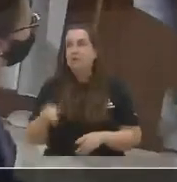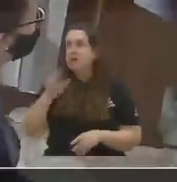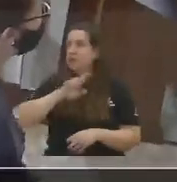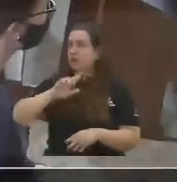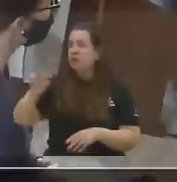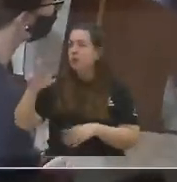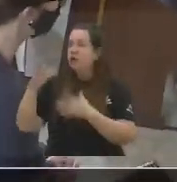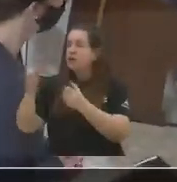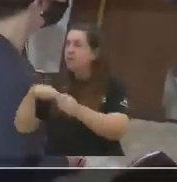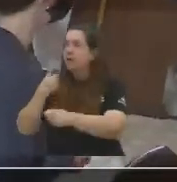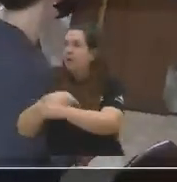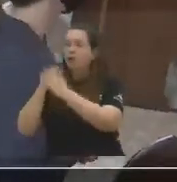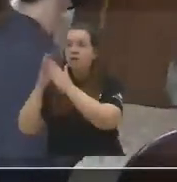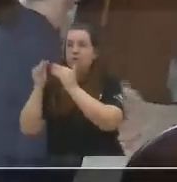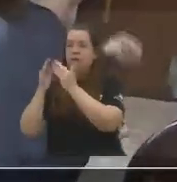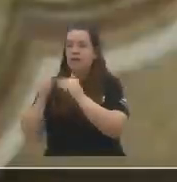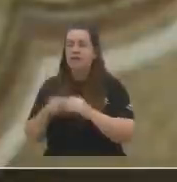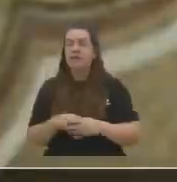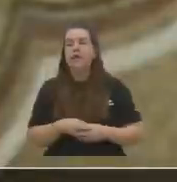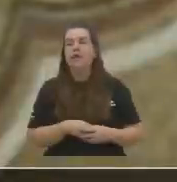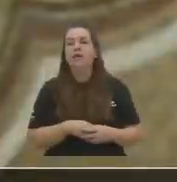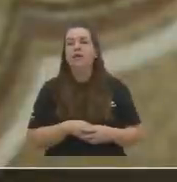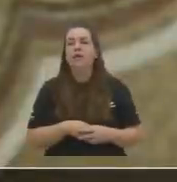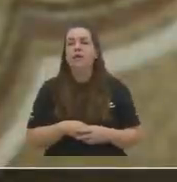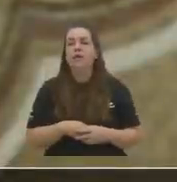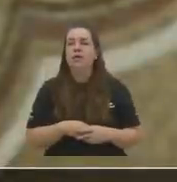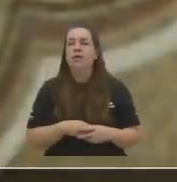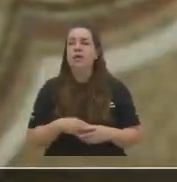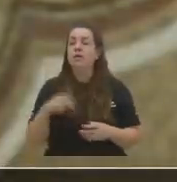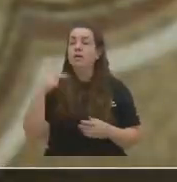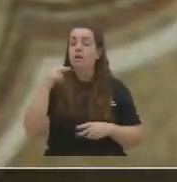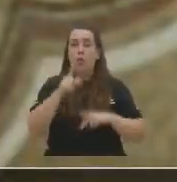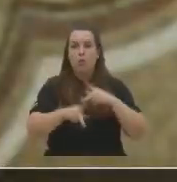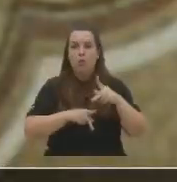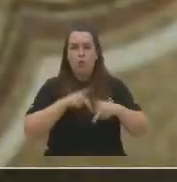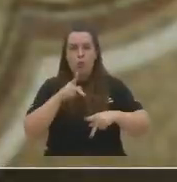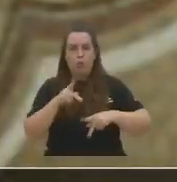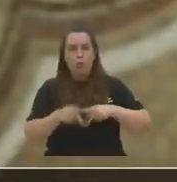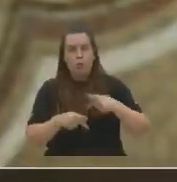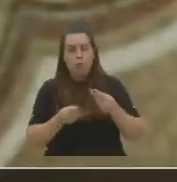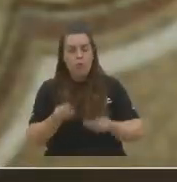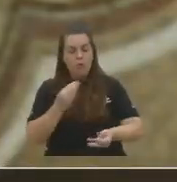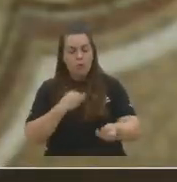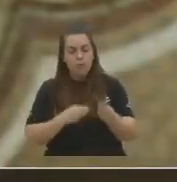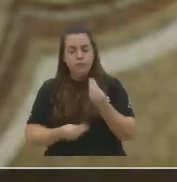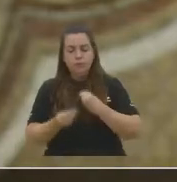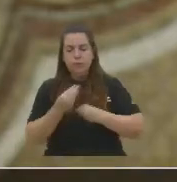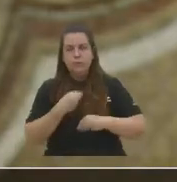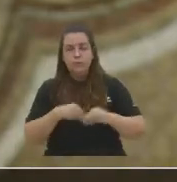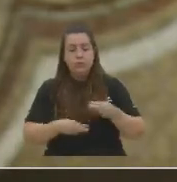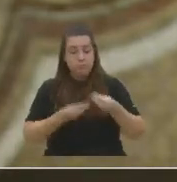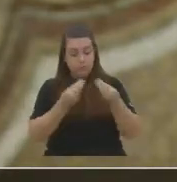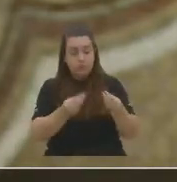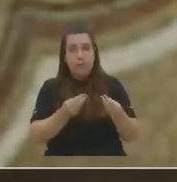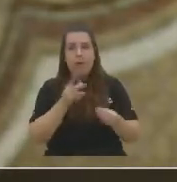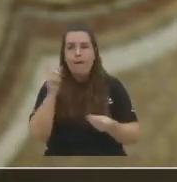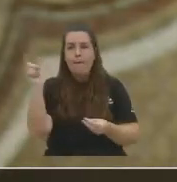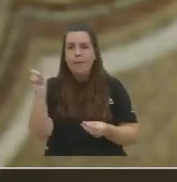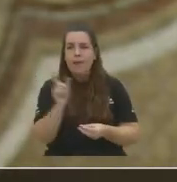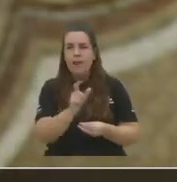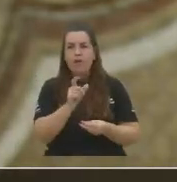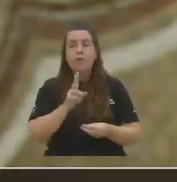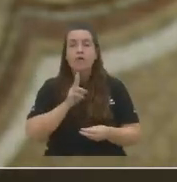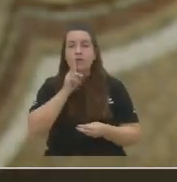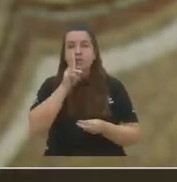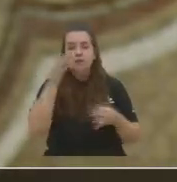compassivo a nossa prece. Para que o vosso povo seja alimentado com a vossa palavra e fortalecido na